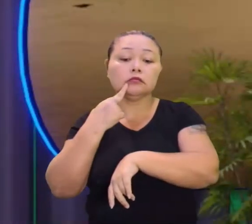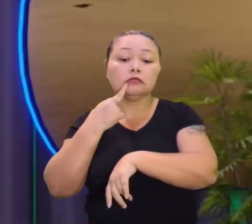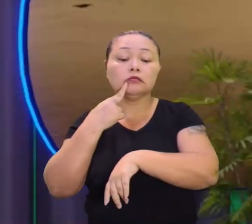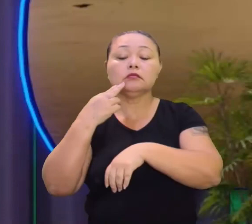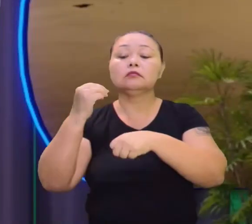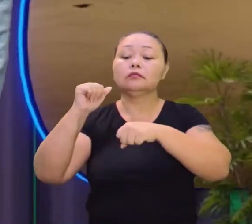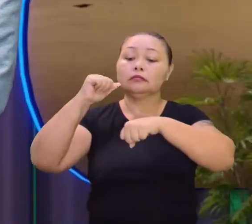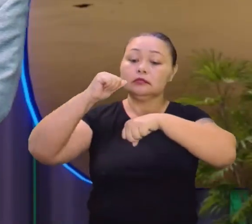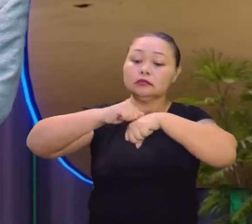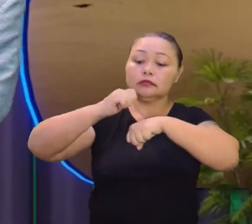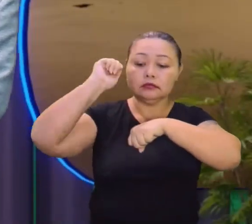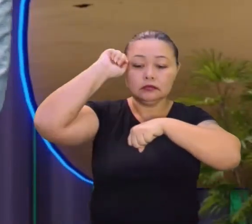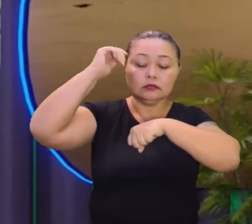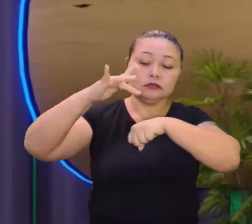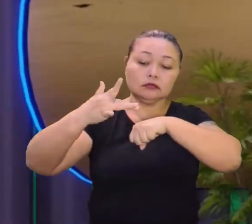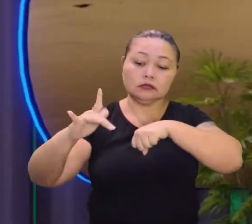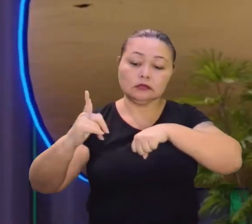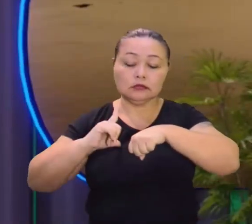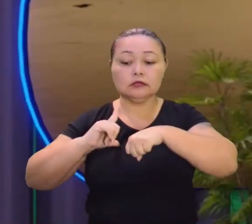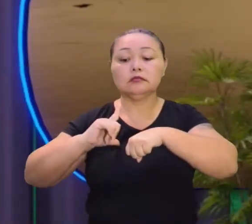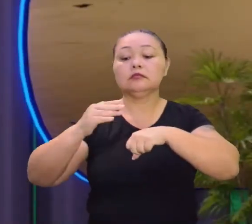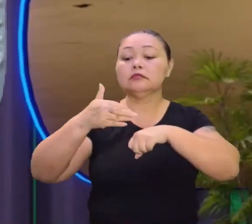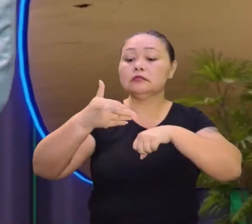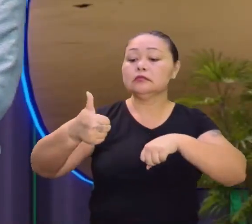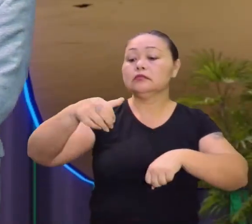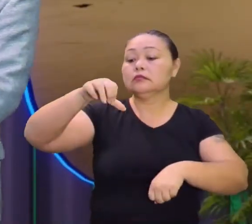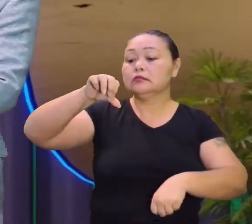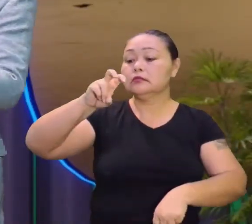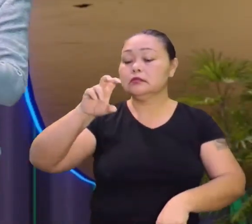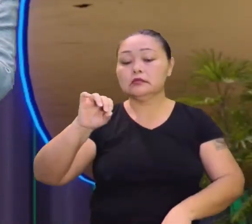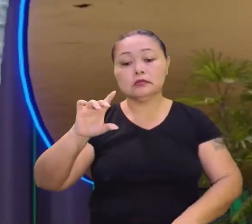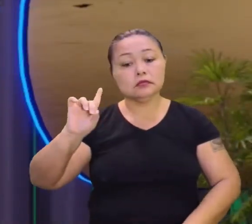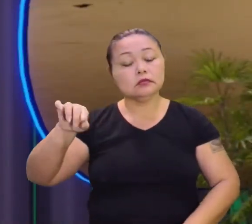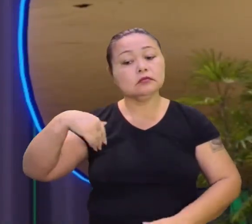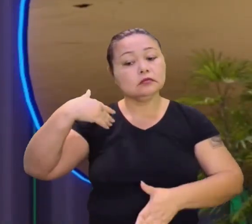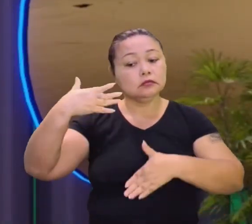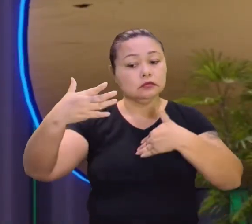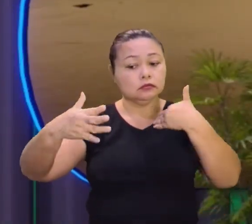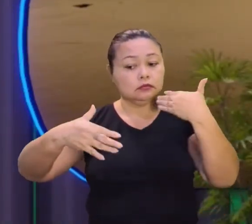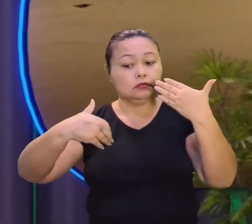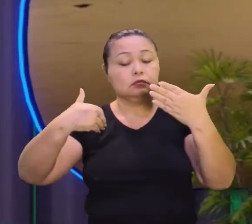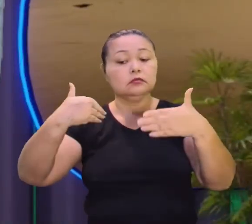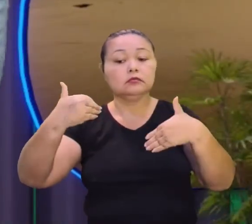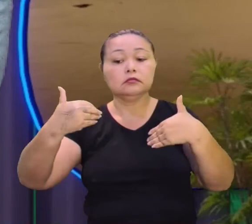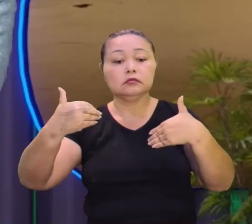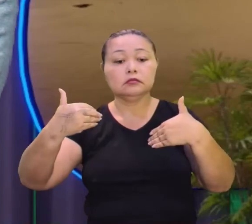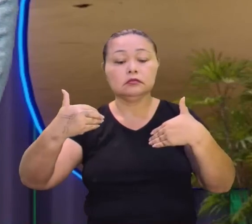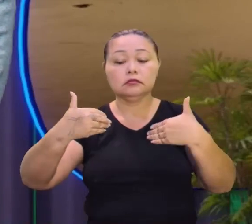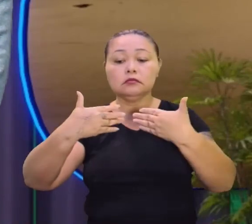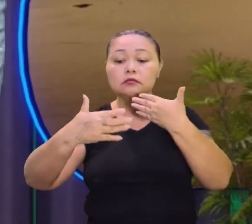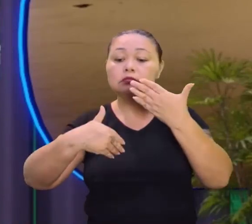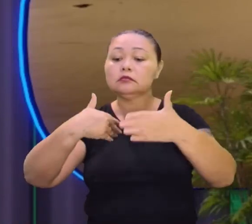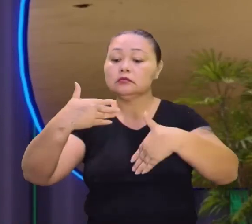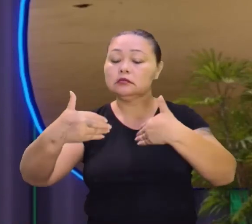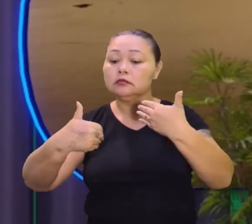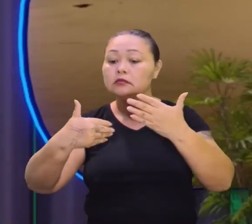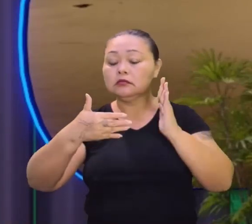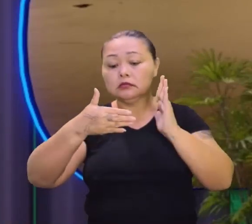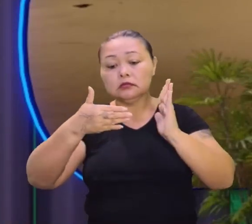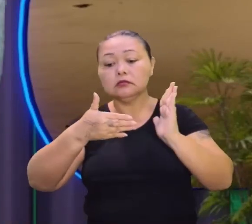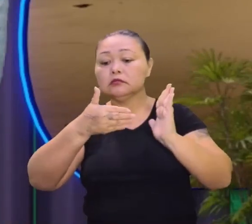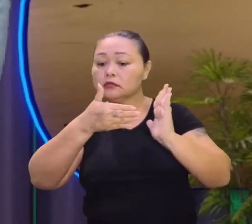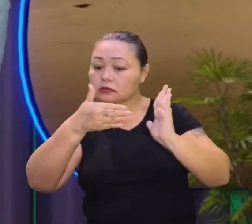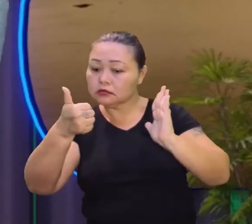da cassiterita. da cassiterita a partir de 1950, né? Tudo isso veio trazendo Então, pessoas. Todo esse processo, todos esses